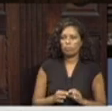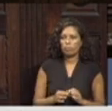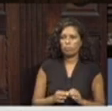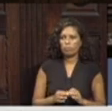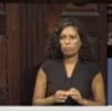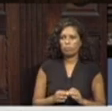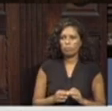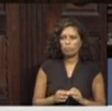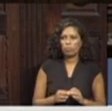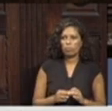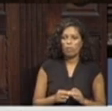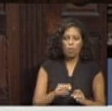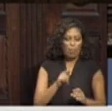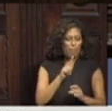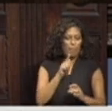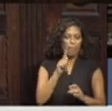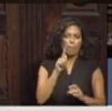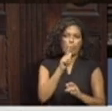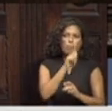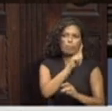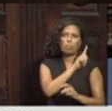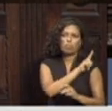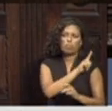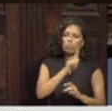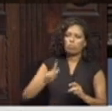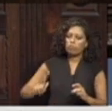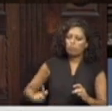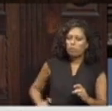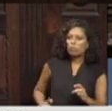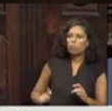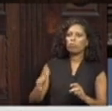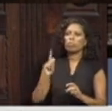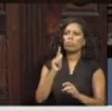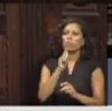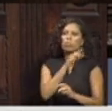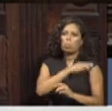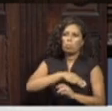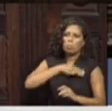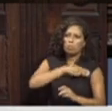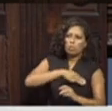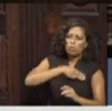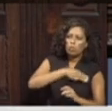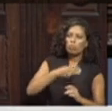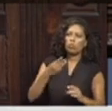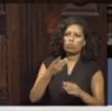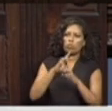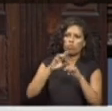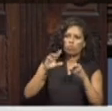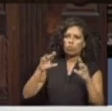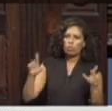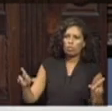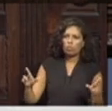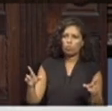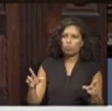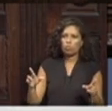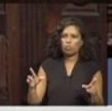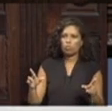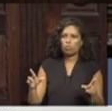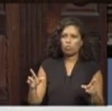estado fora da União. Não manda mais no Rio de Janeiro nem a autoridade estadual, nem a autoridade federal. Nós